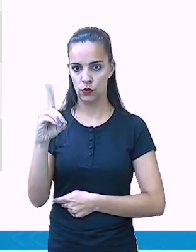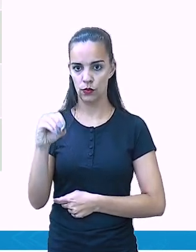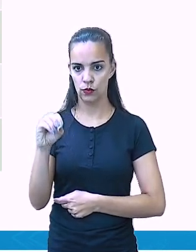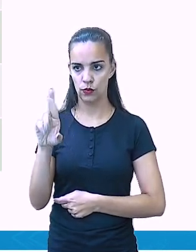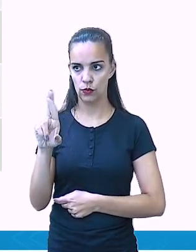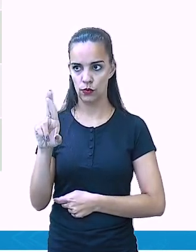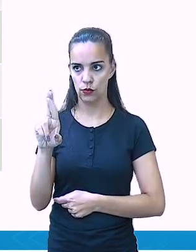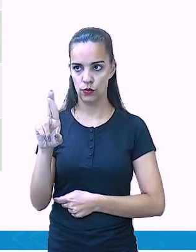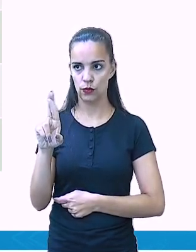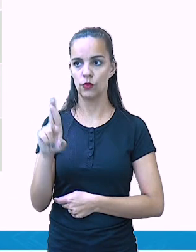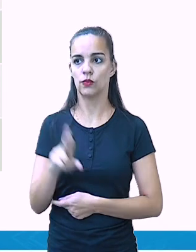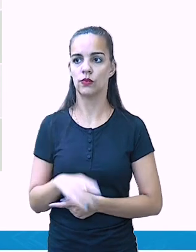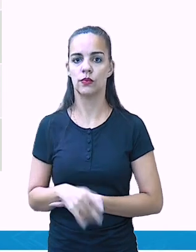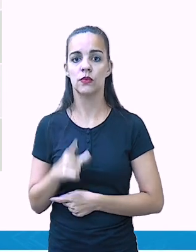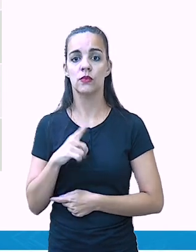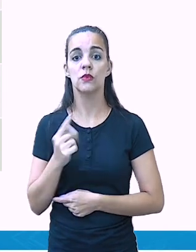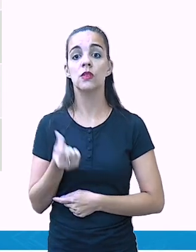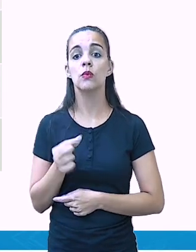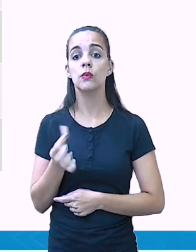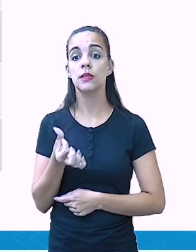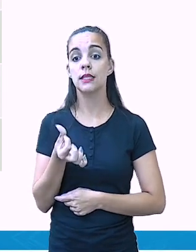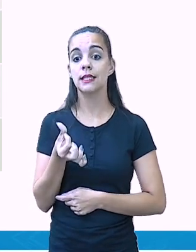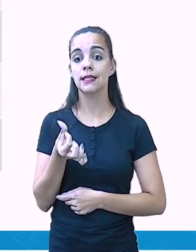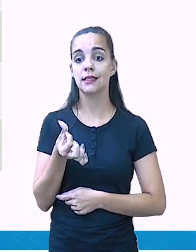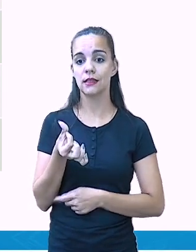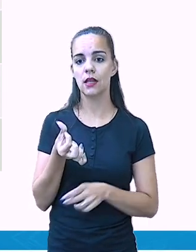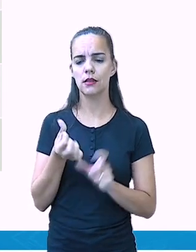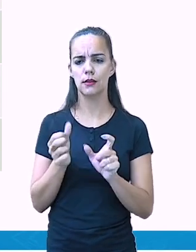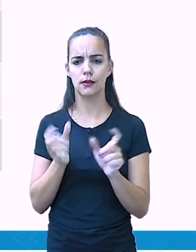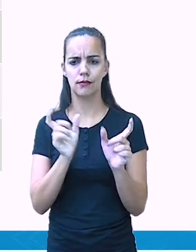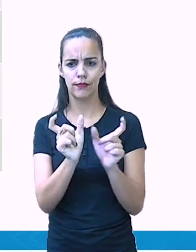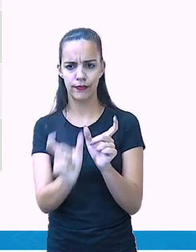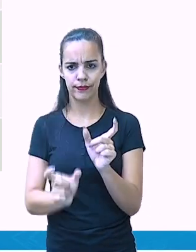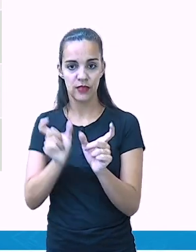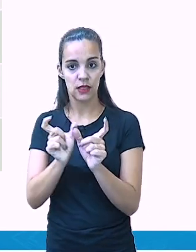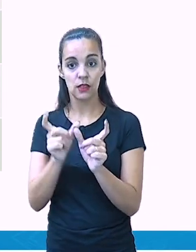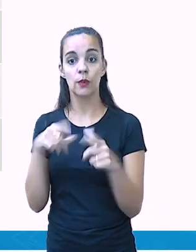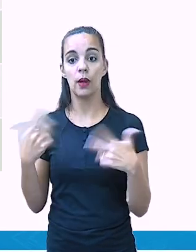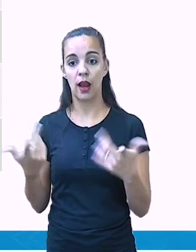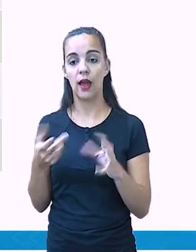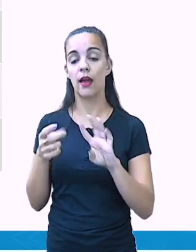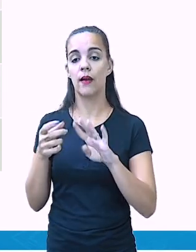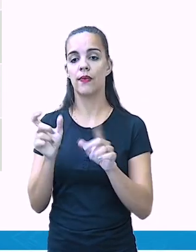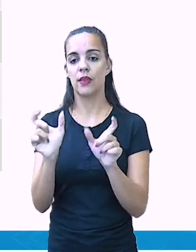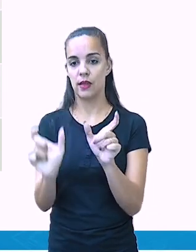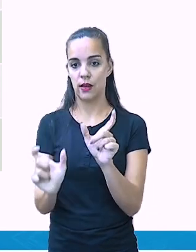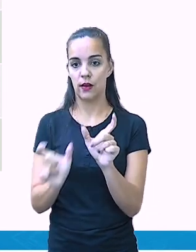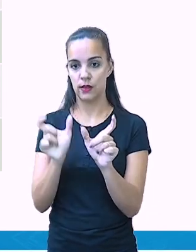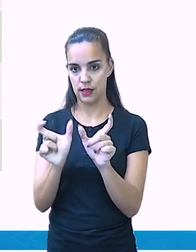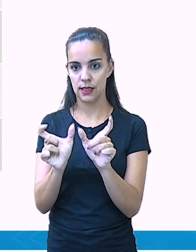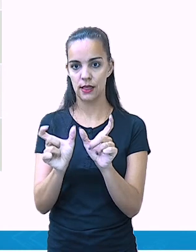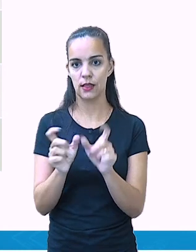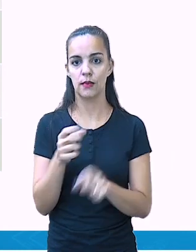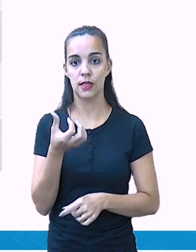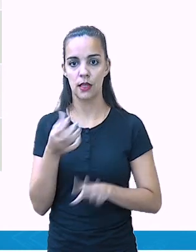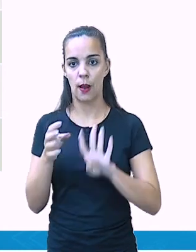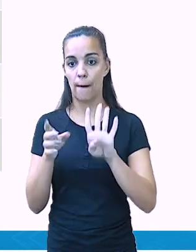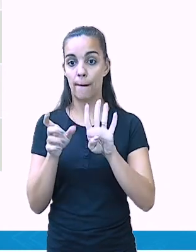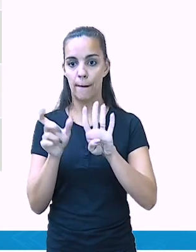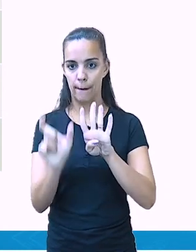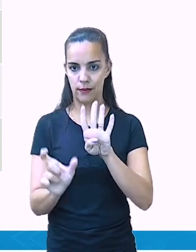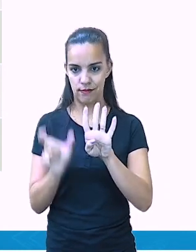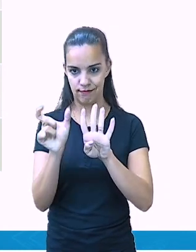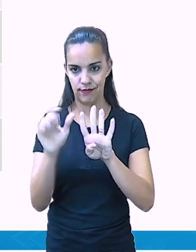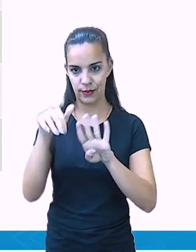Liquidificador. Então ela tem 6 sílabas, então ela é uma polissílaba. Ela tem 4 ou mais. Lembra da regra